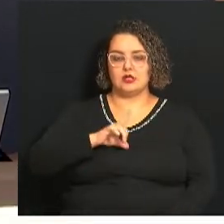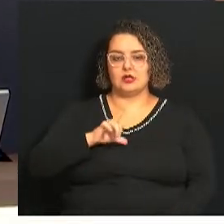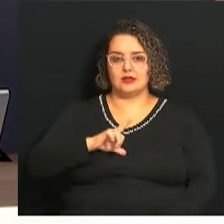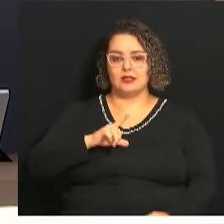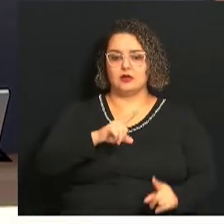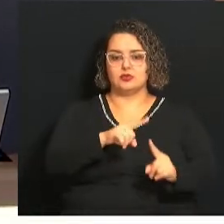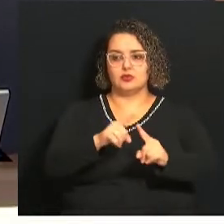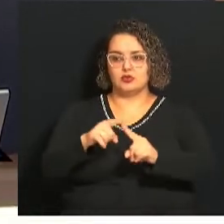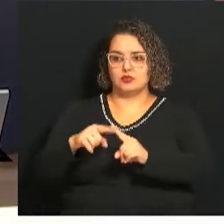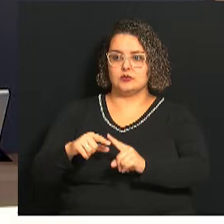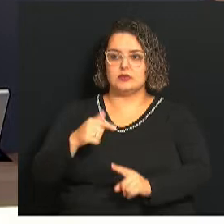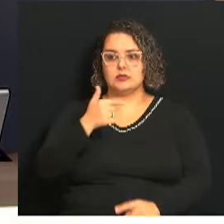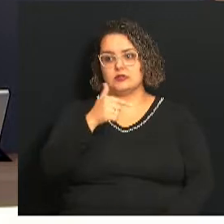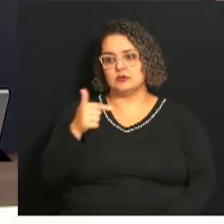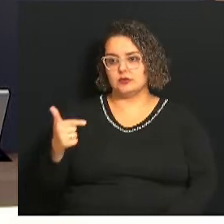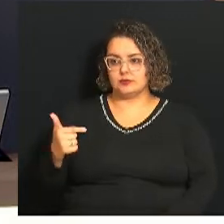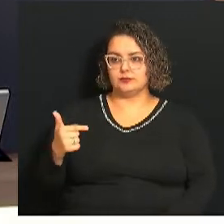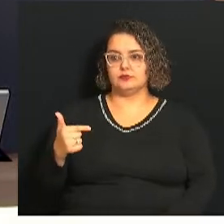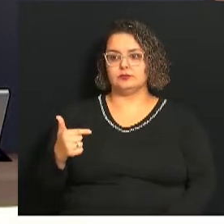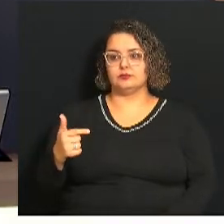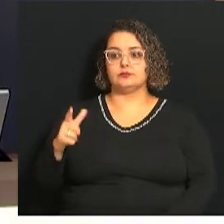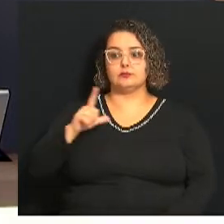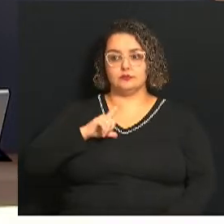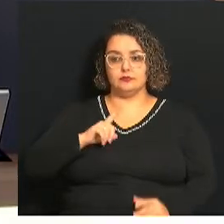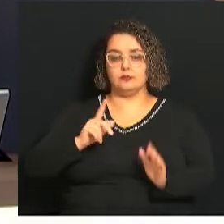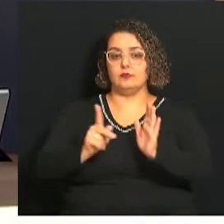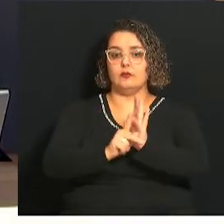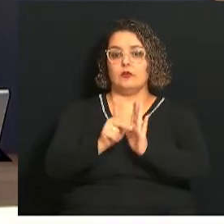Se não há ainda plano para fazê-lo,